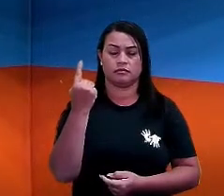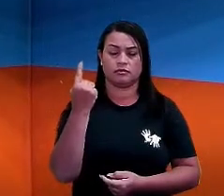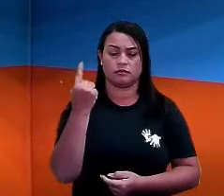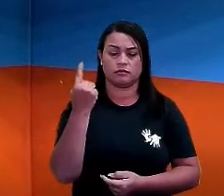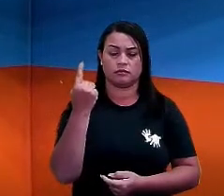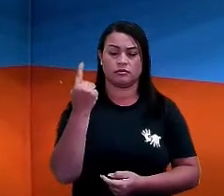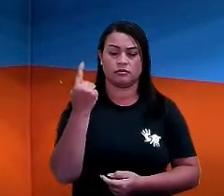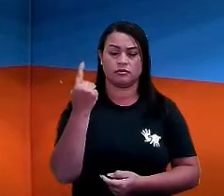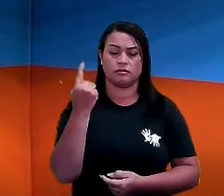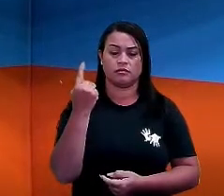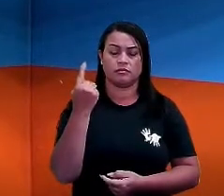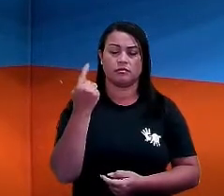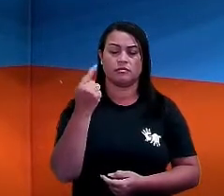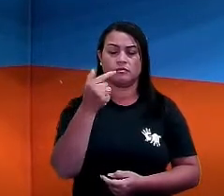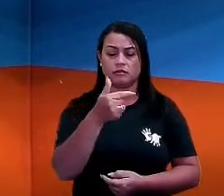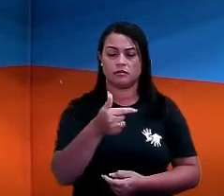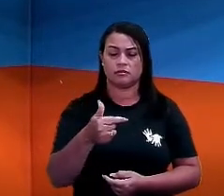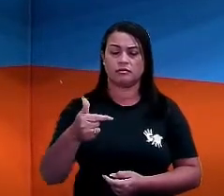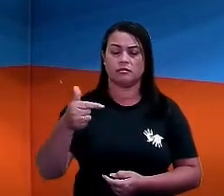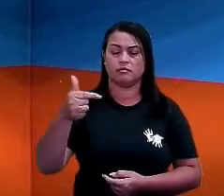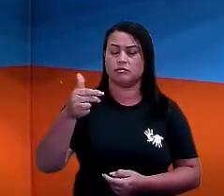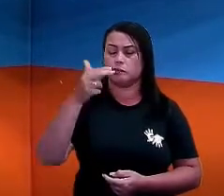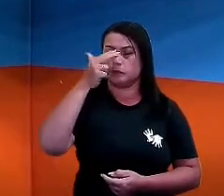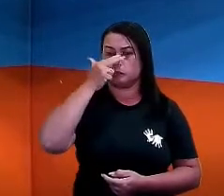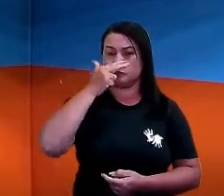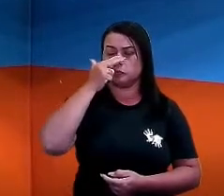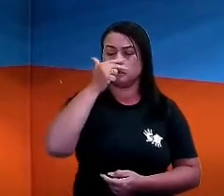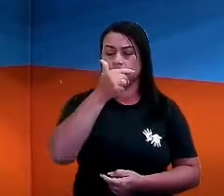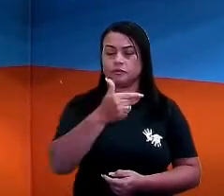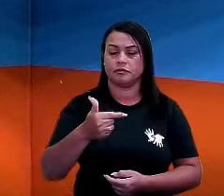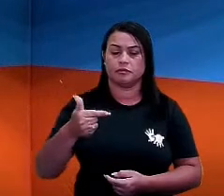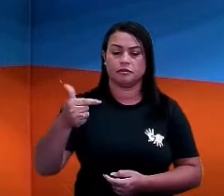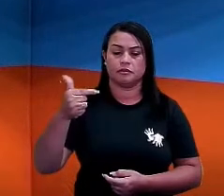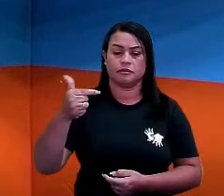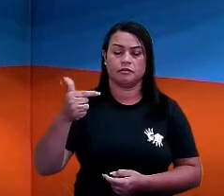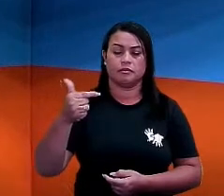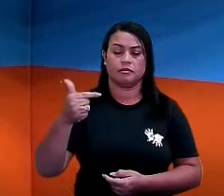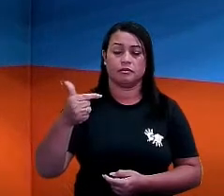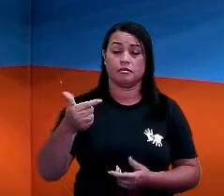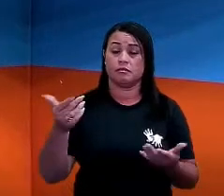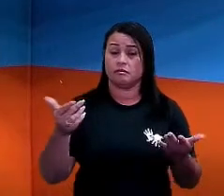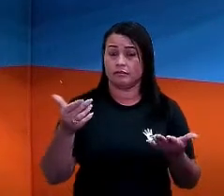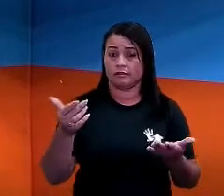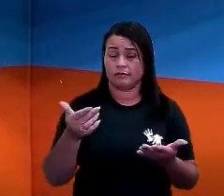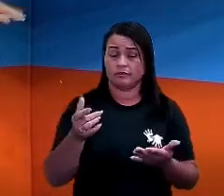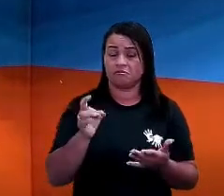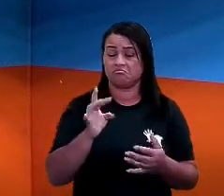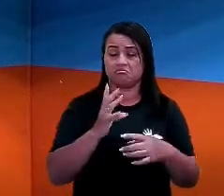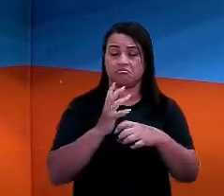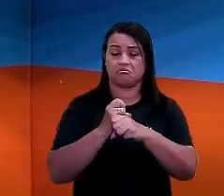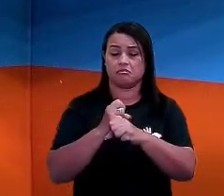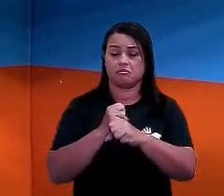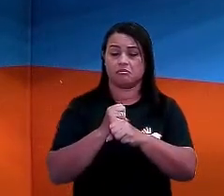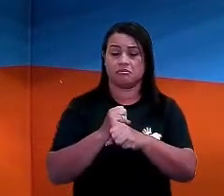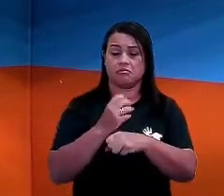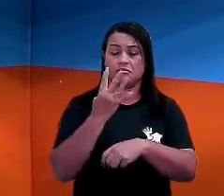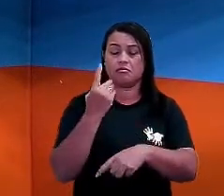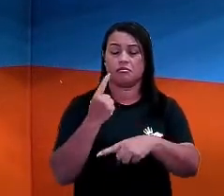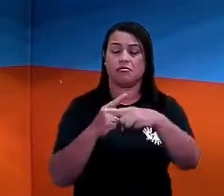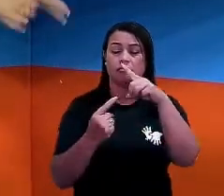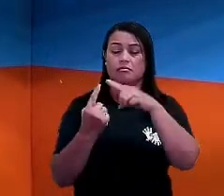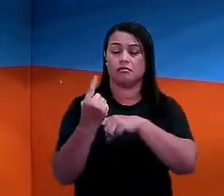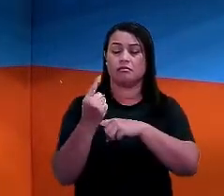1. E embaixo eu pego o 2 daqui e jogo para cá. Agora eu vou somar. 4 mais